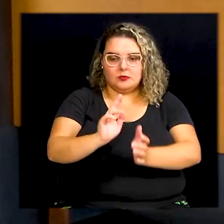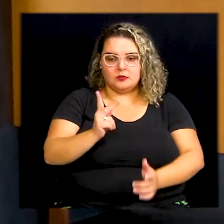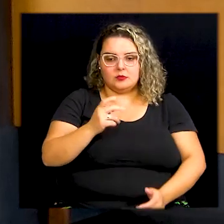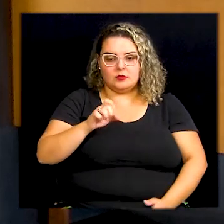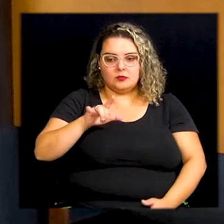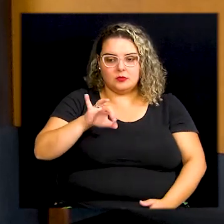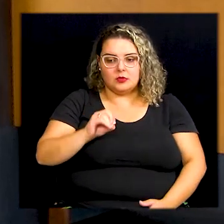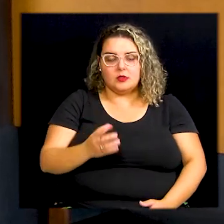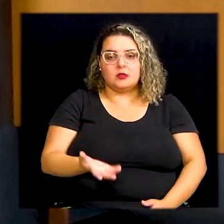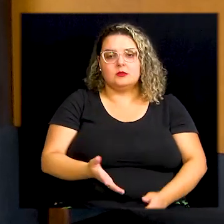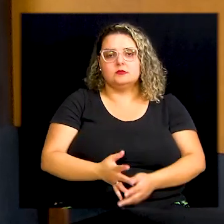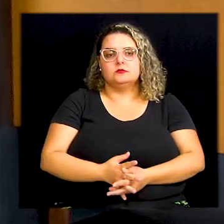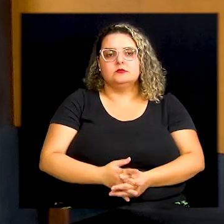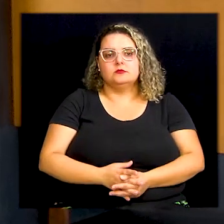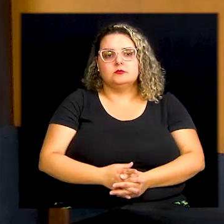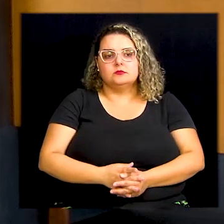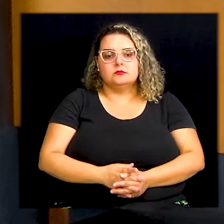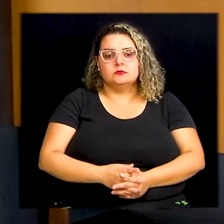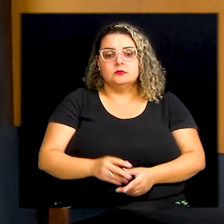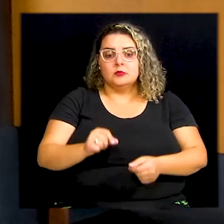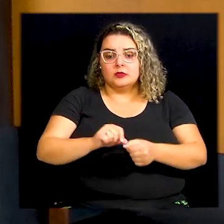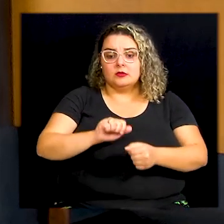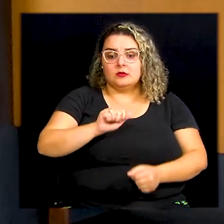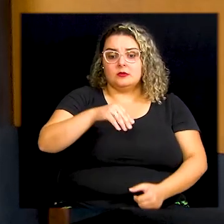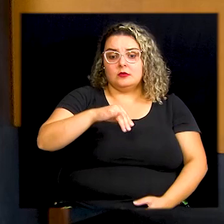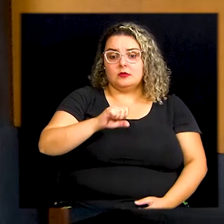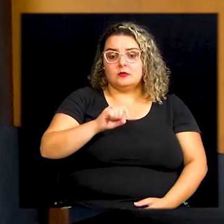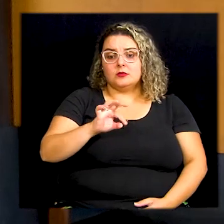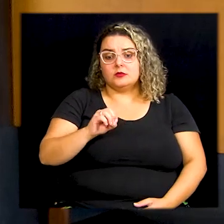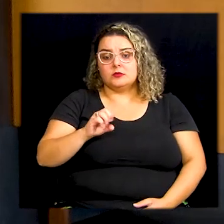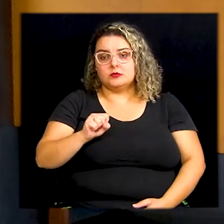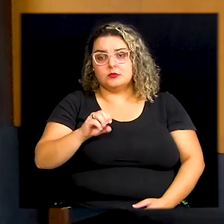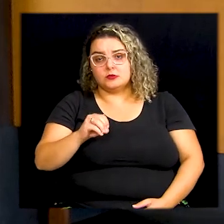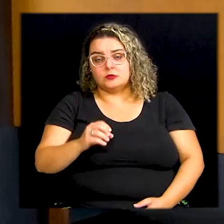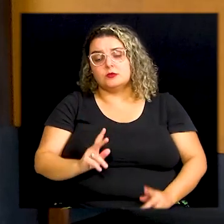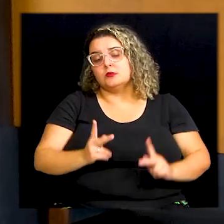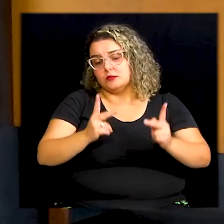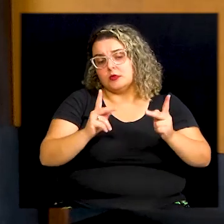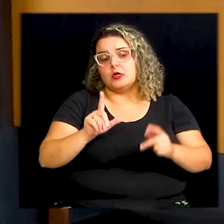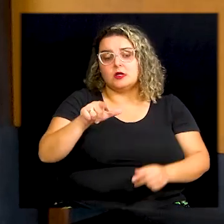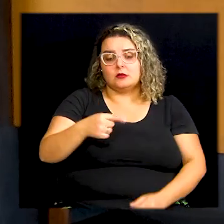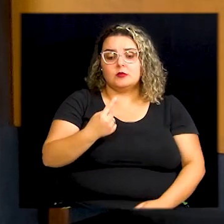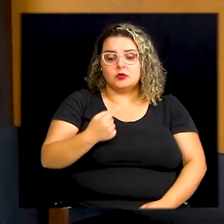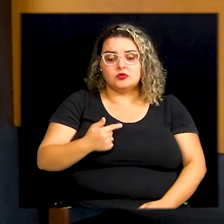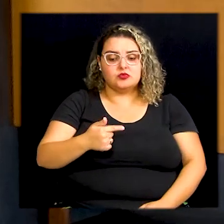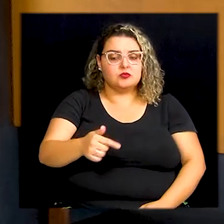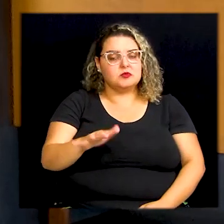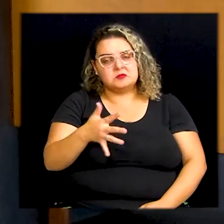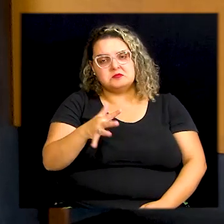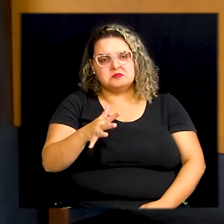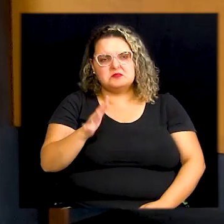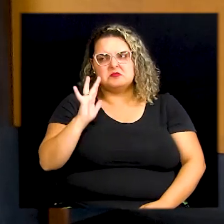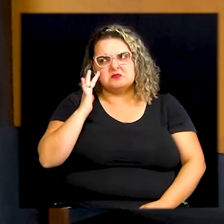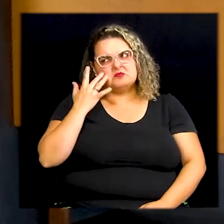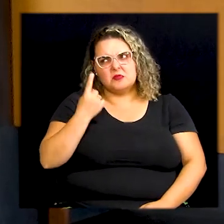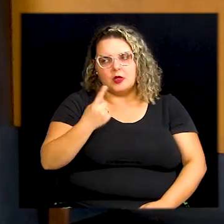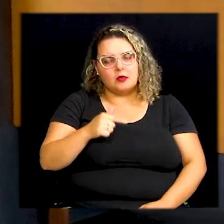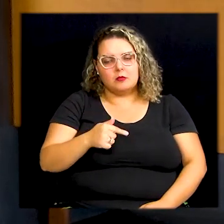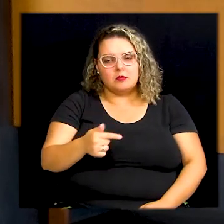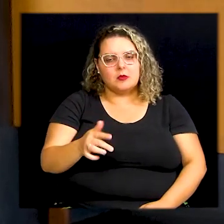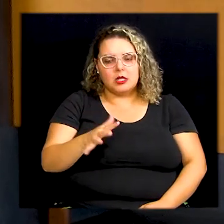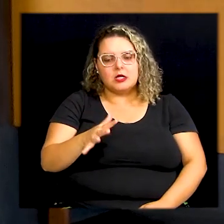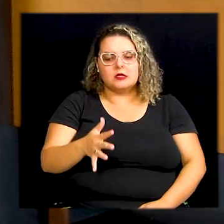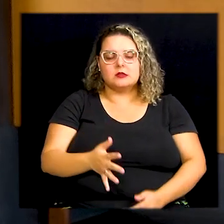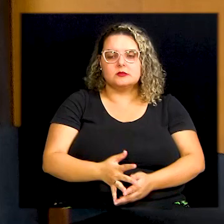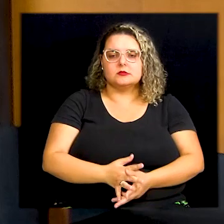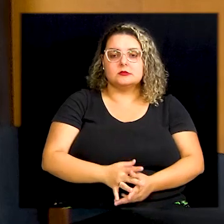Hélio. E aí a gente fez o amistoso, ganhamos o amistoso, e passou uma semana mais ou menos, acho. Uma semana